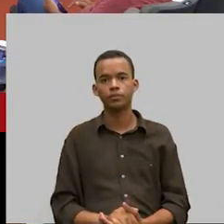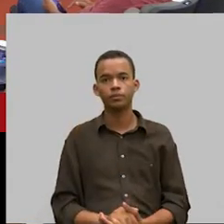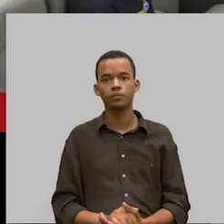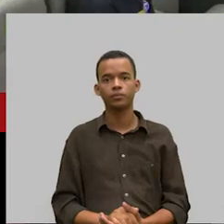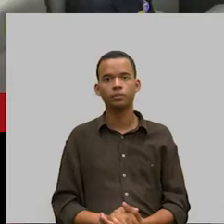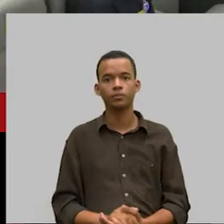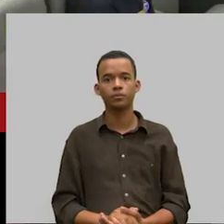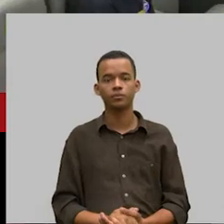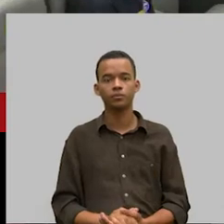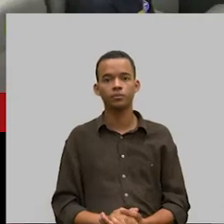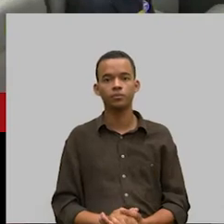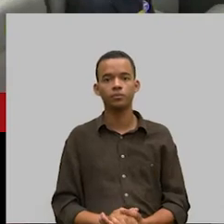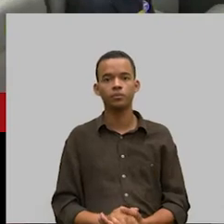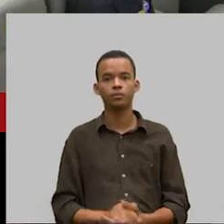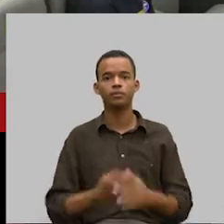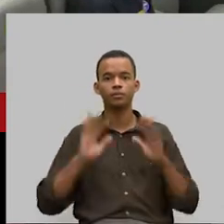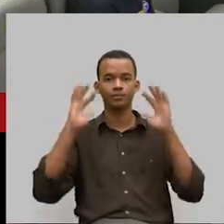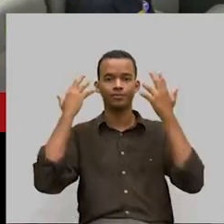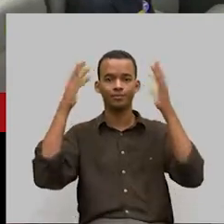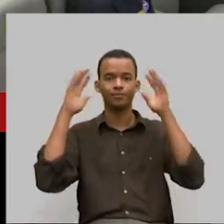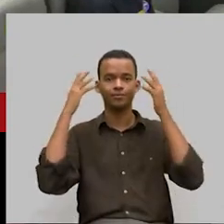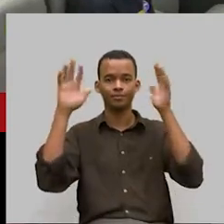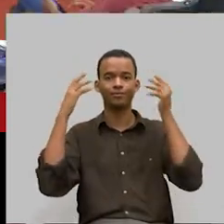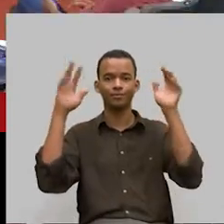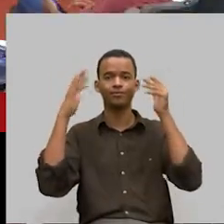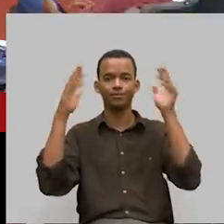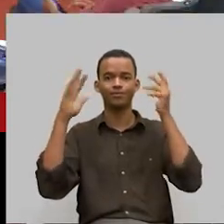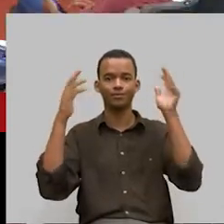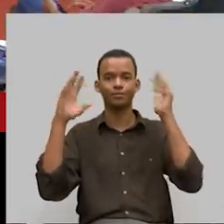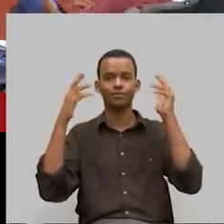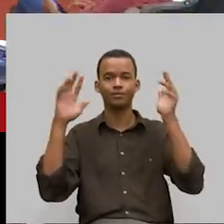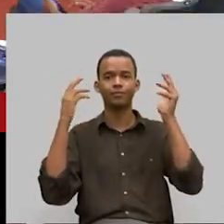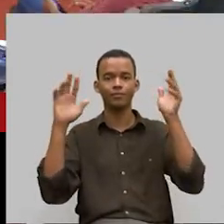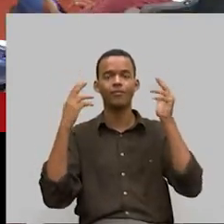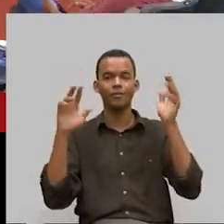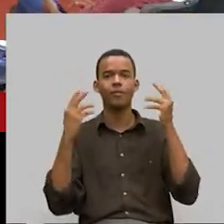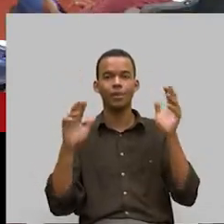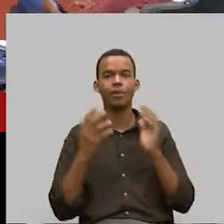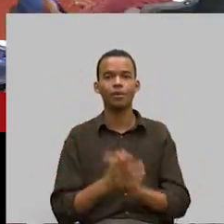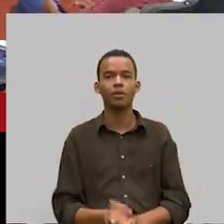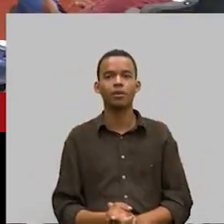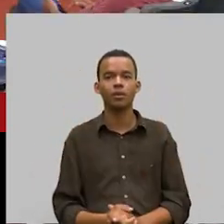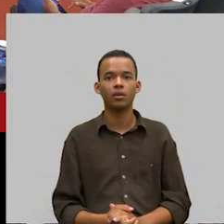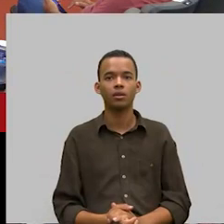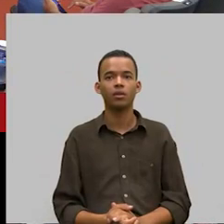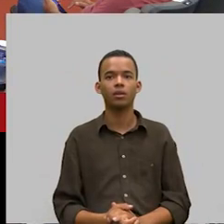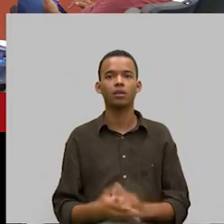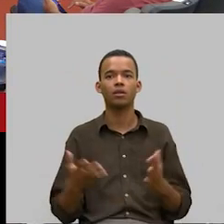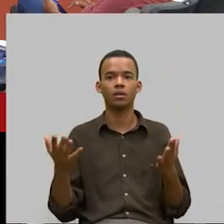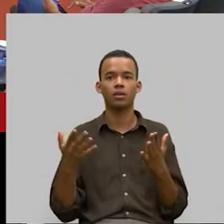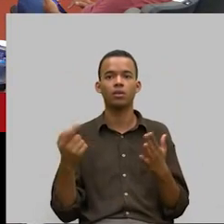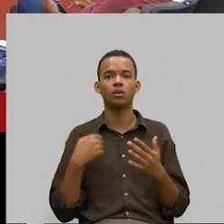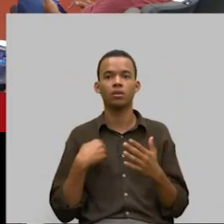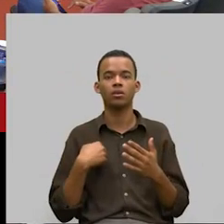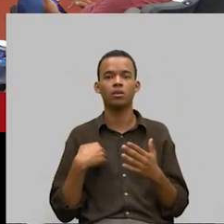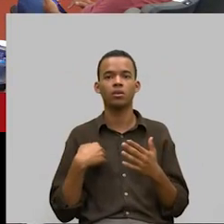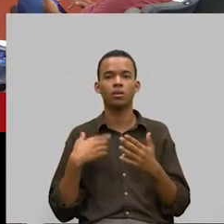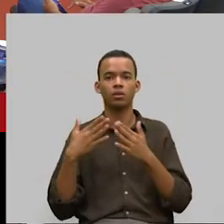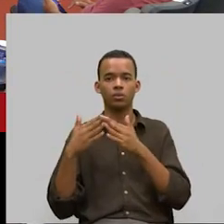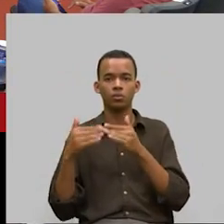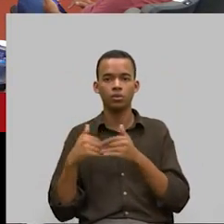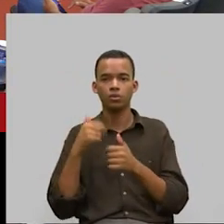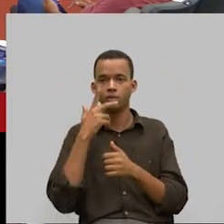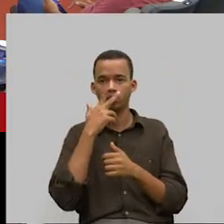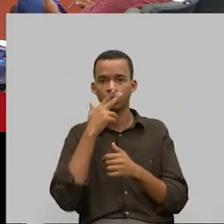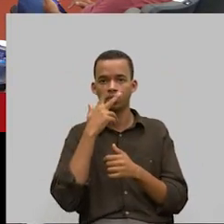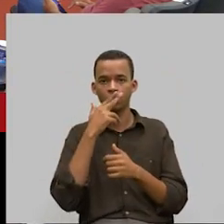todas eh Fernando eu queria pedir que a gente fizesse uma entrega coletiva aqui que todos os representantes das efas